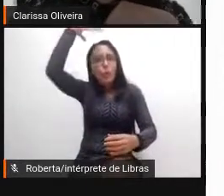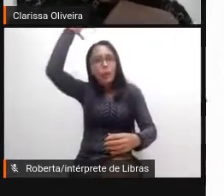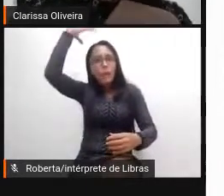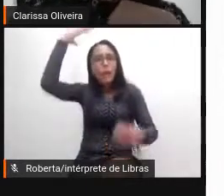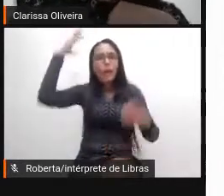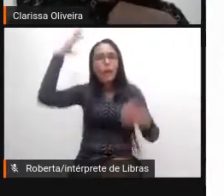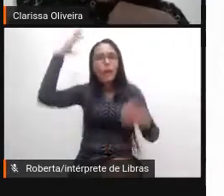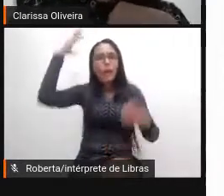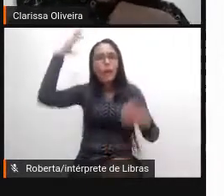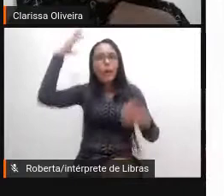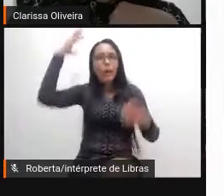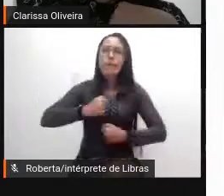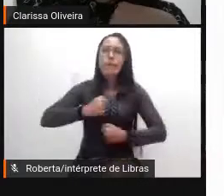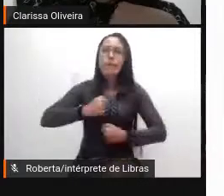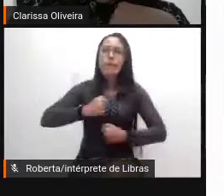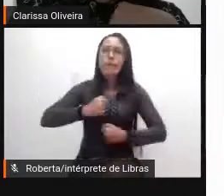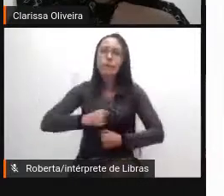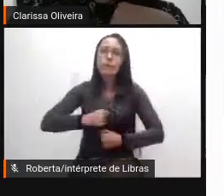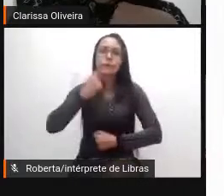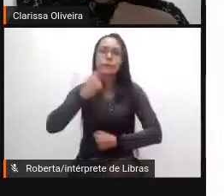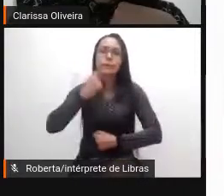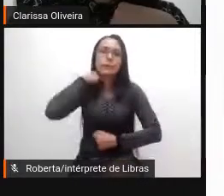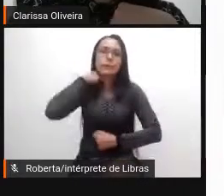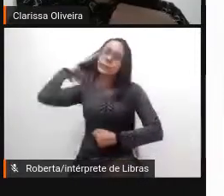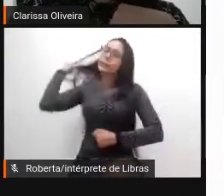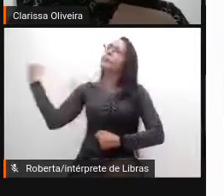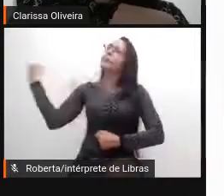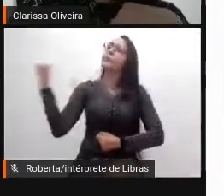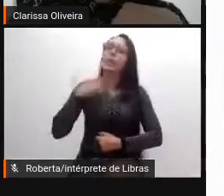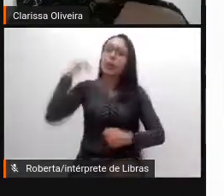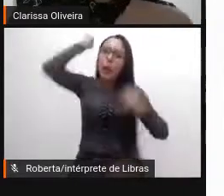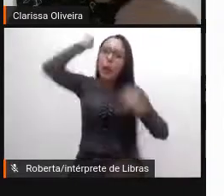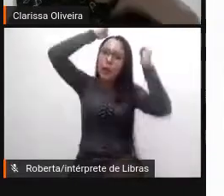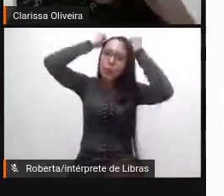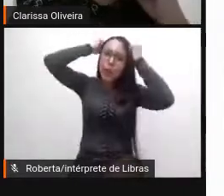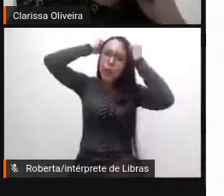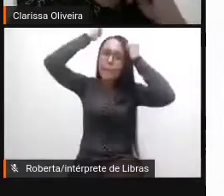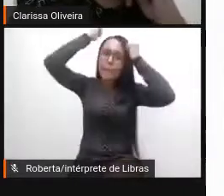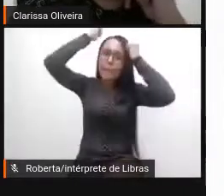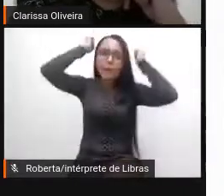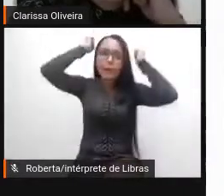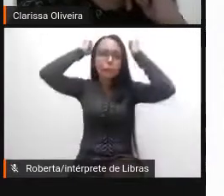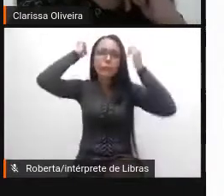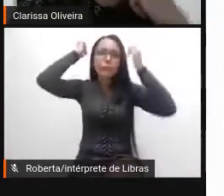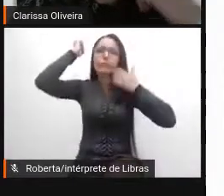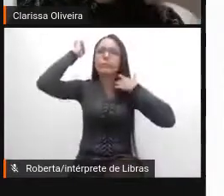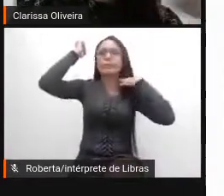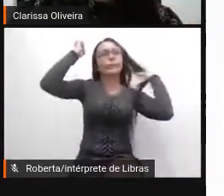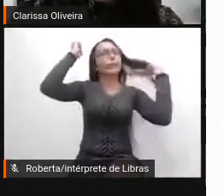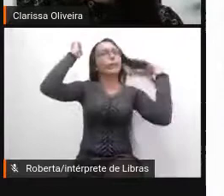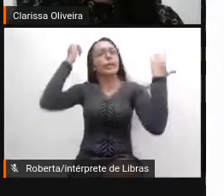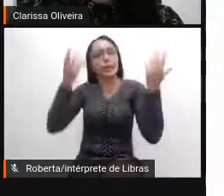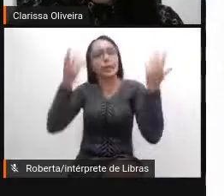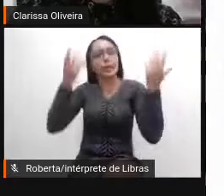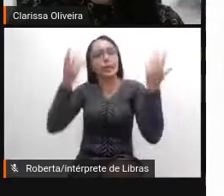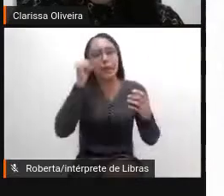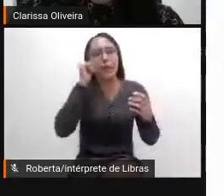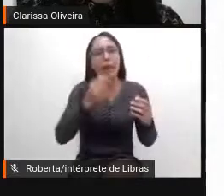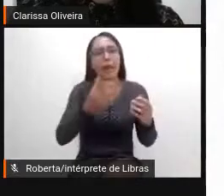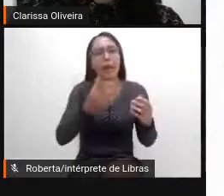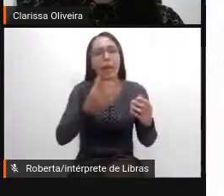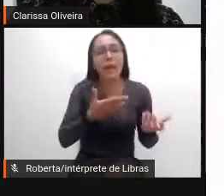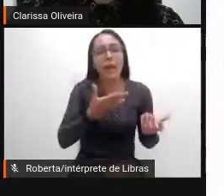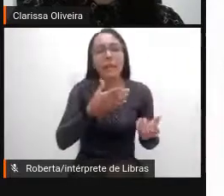lavando a cabeça também, os cabelos. Eu sei que as mulheres vão ficar um pouco tristes nesse momento, porque se a gente lava os cabelos com